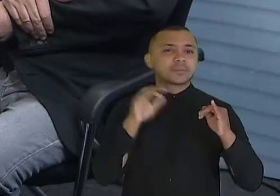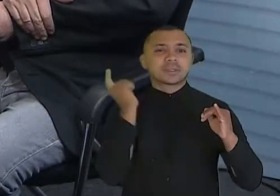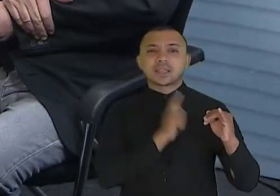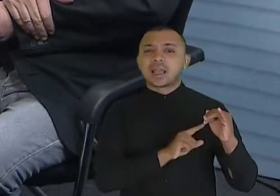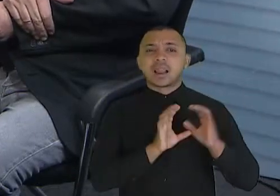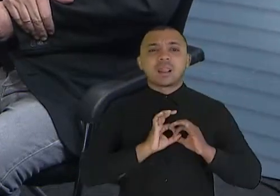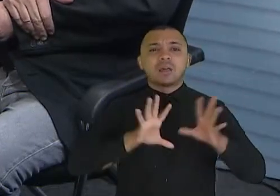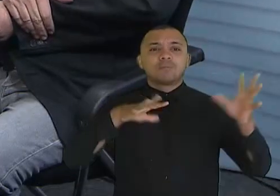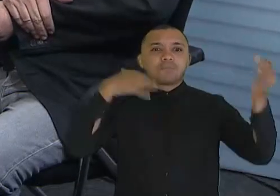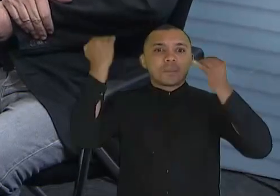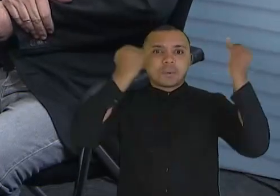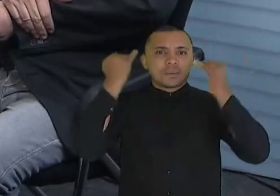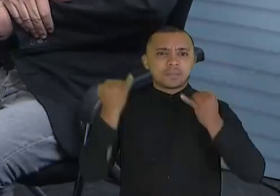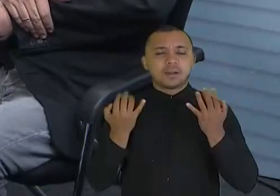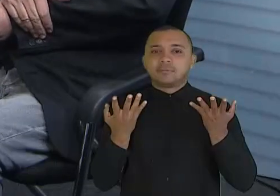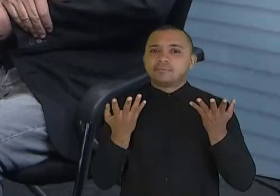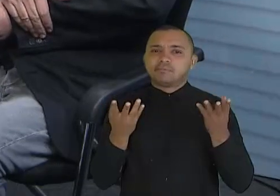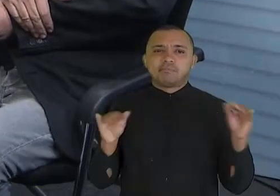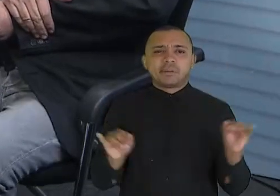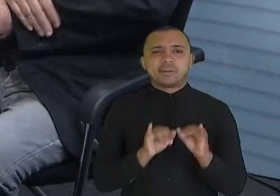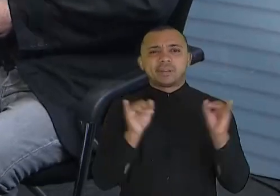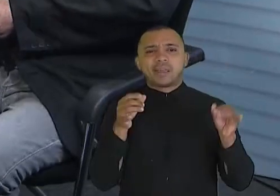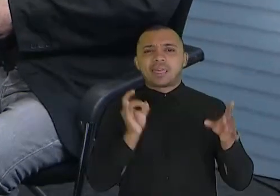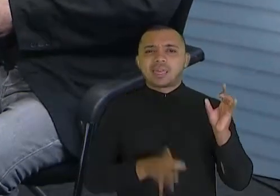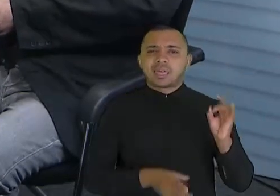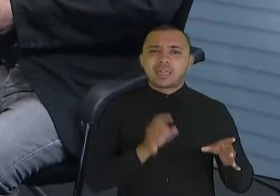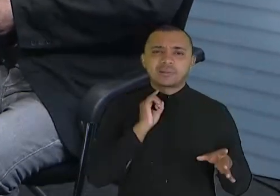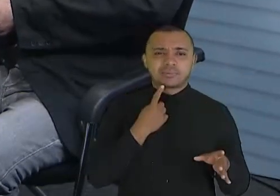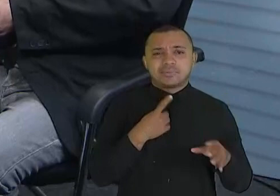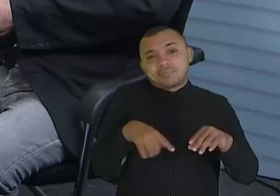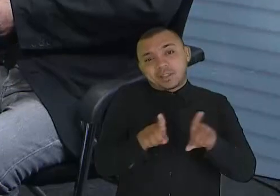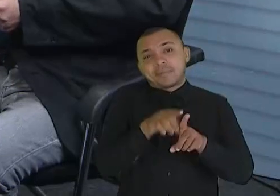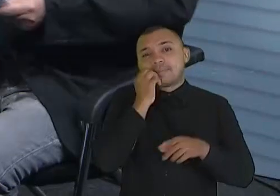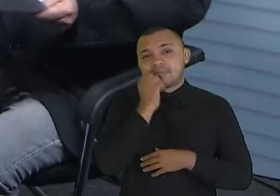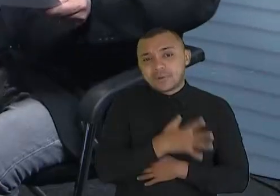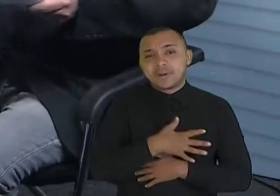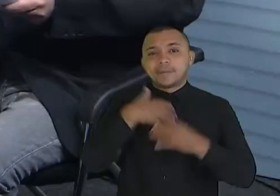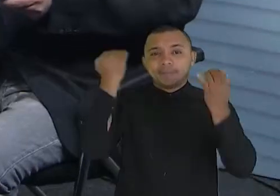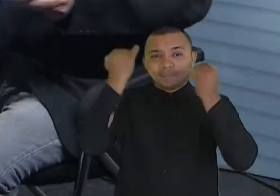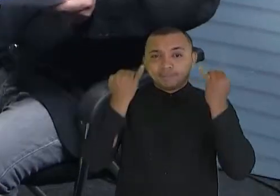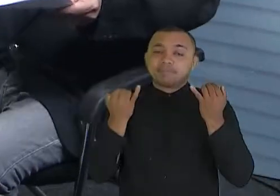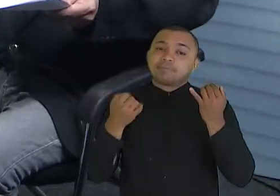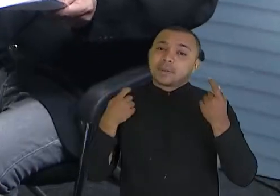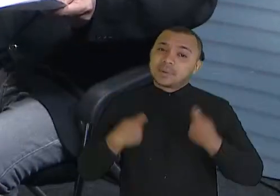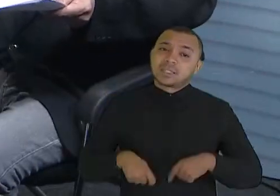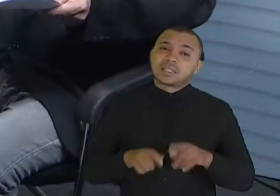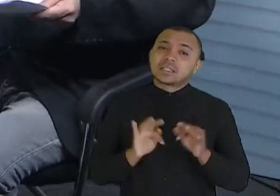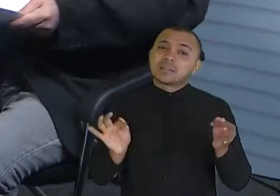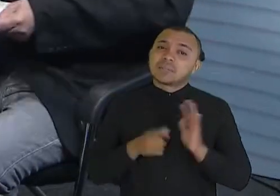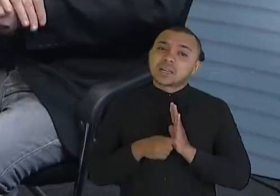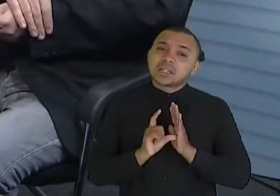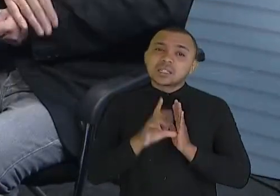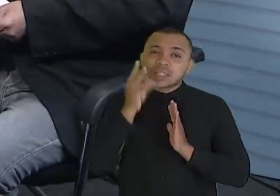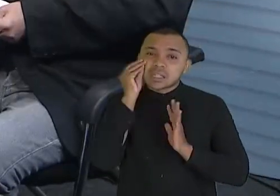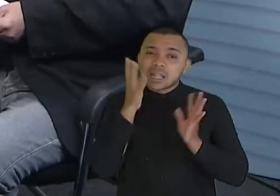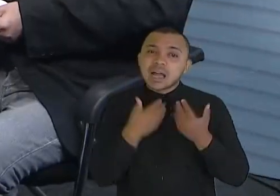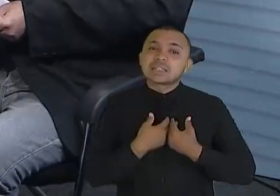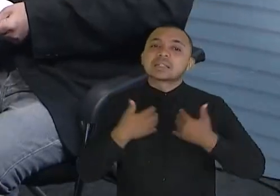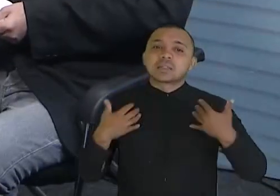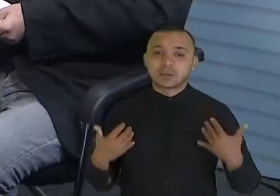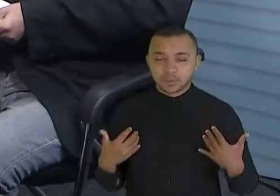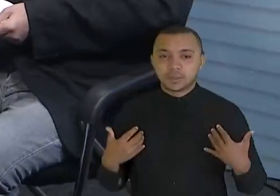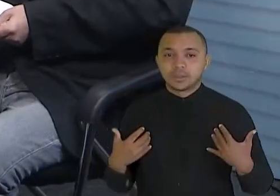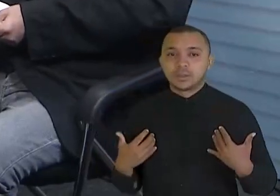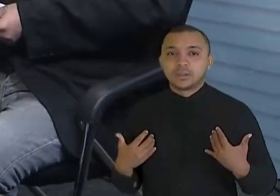nos propicia muita besteira, muita porcaria, mas muita coisa boa de informação. As pessoas precisam só separar o joio do trigo. E o que a